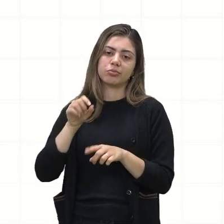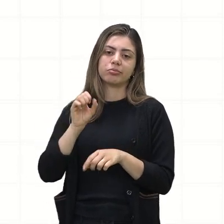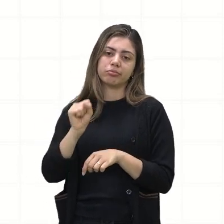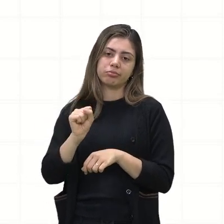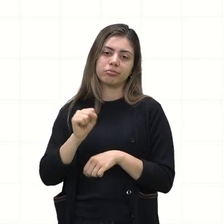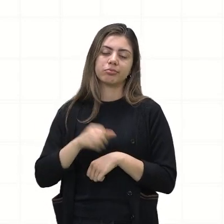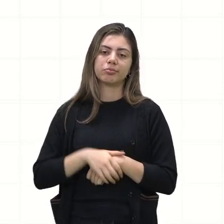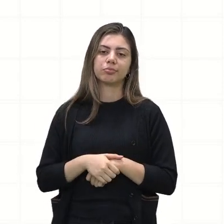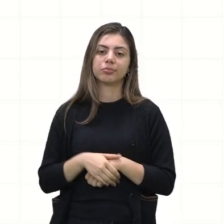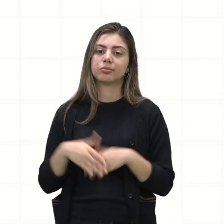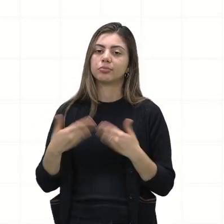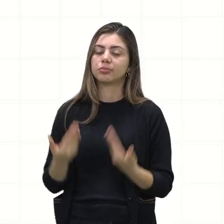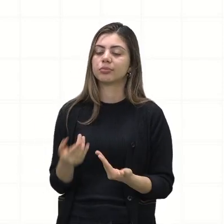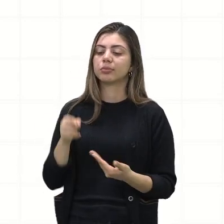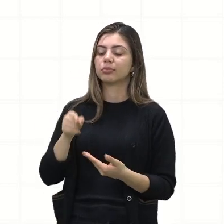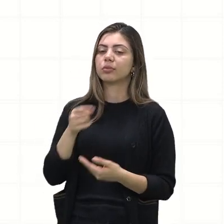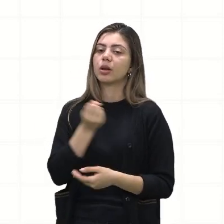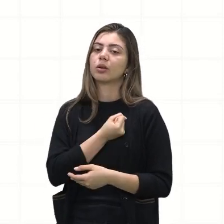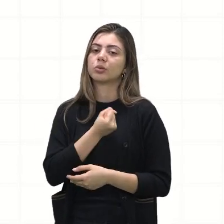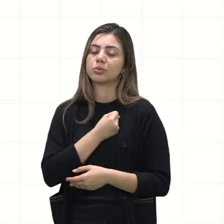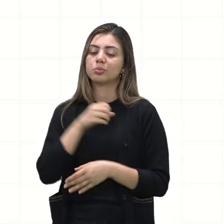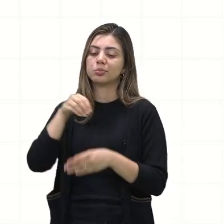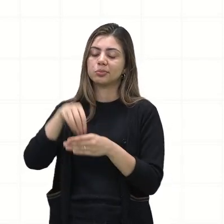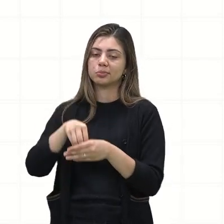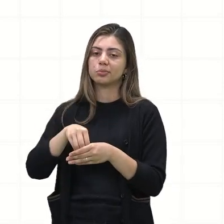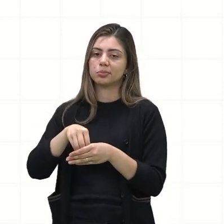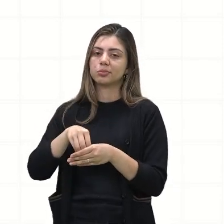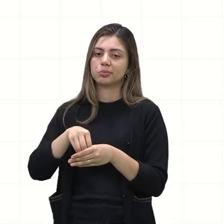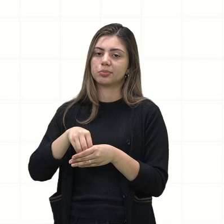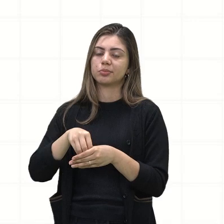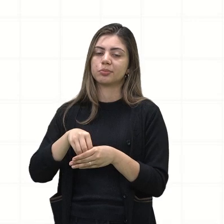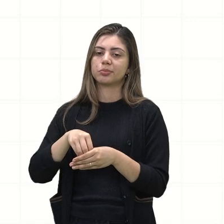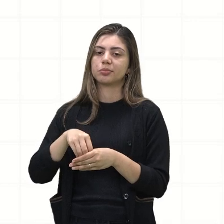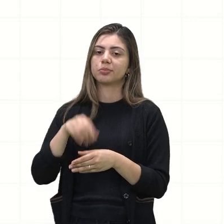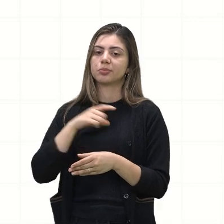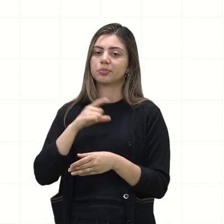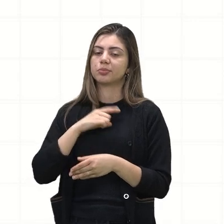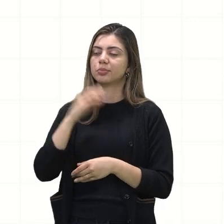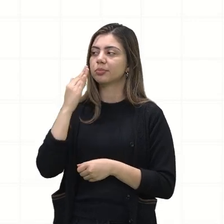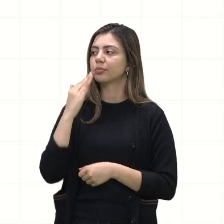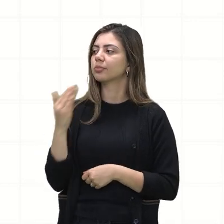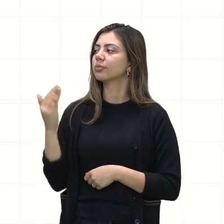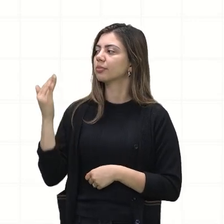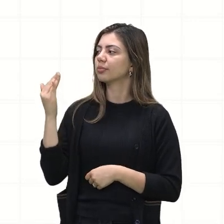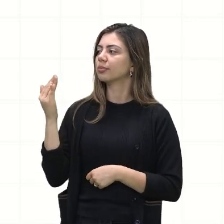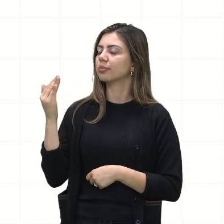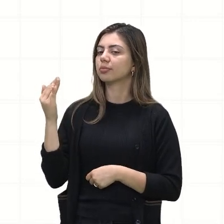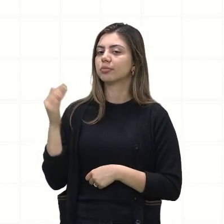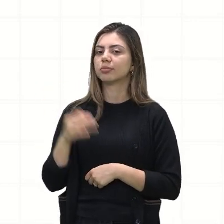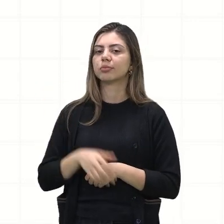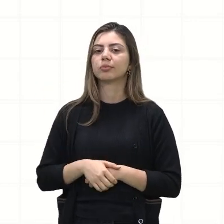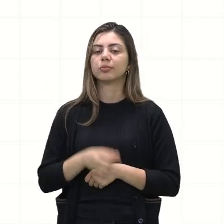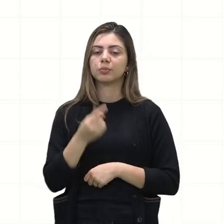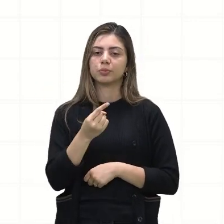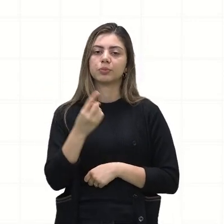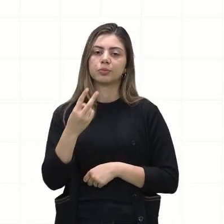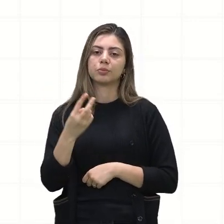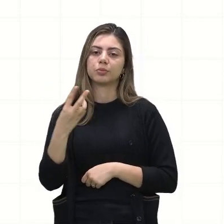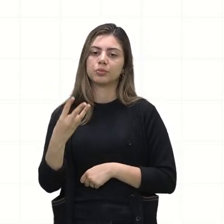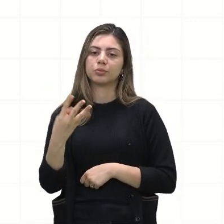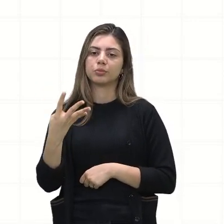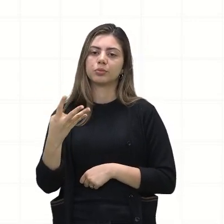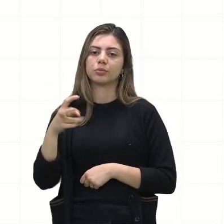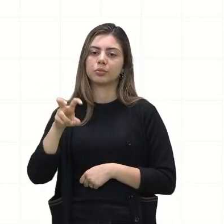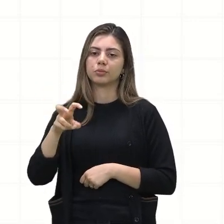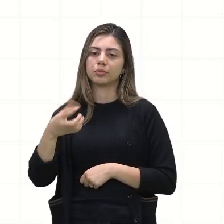os elementos aqui do conjunto estão aqui, ó. A face 1, 2, 3,